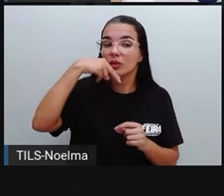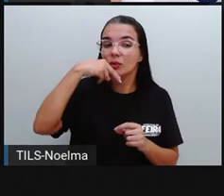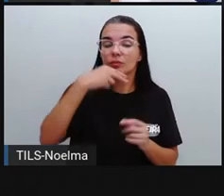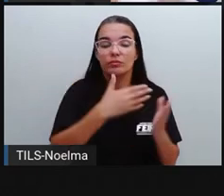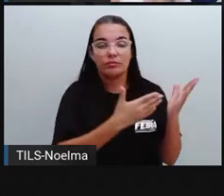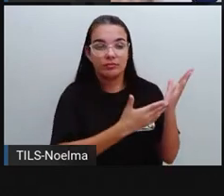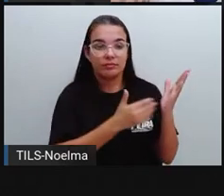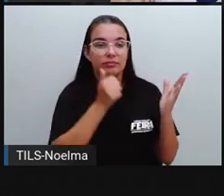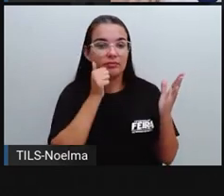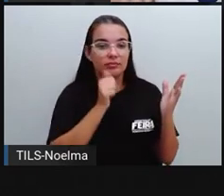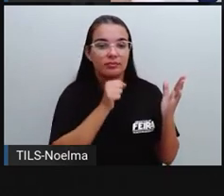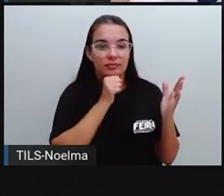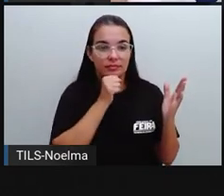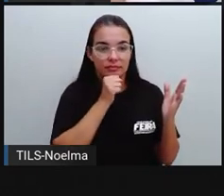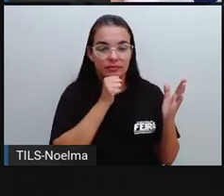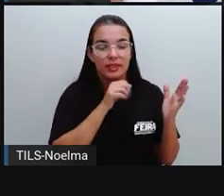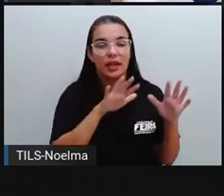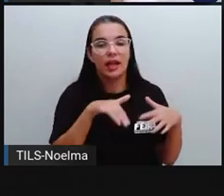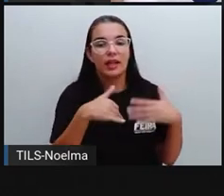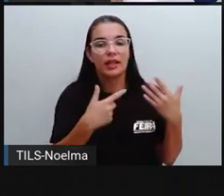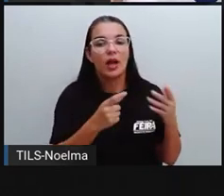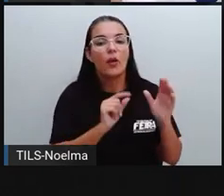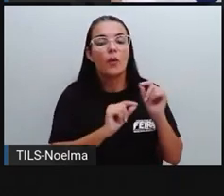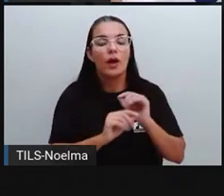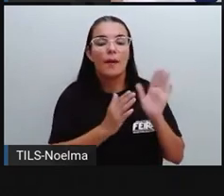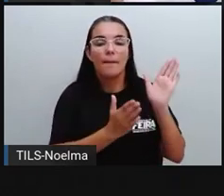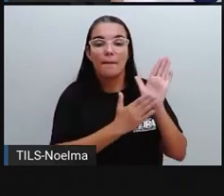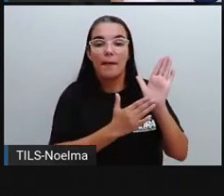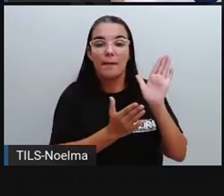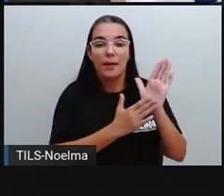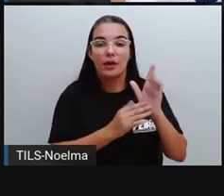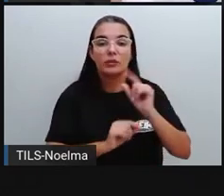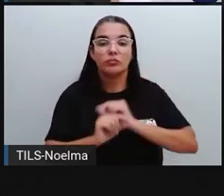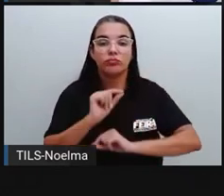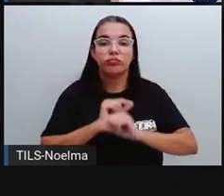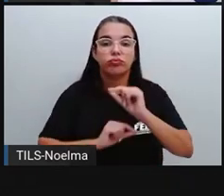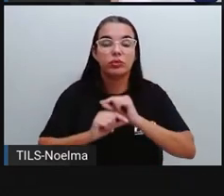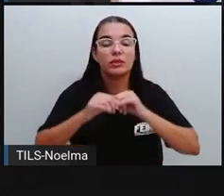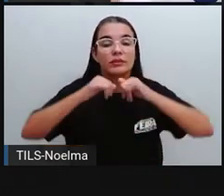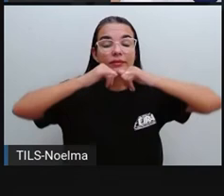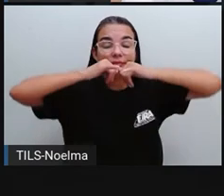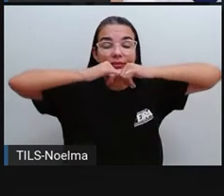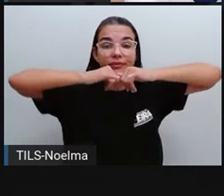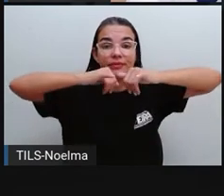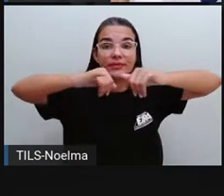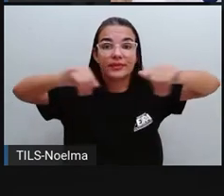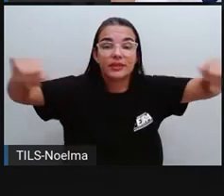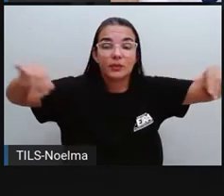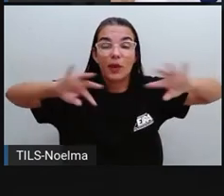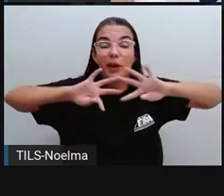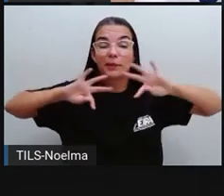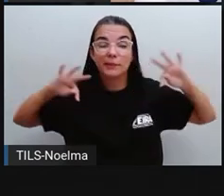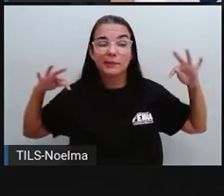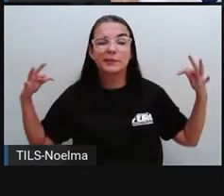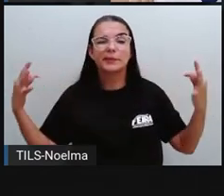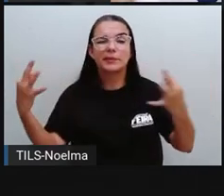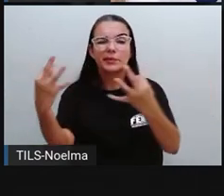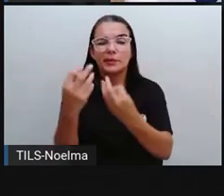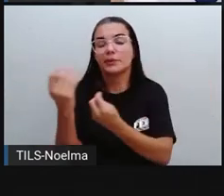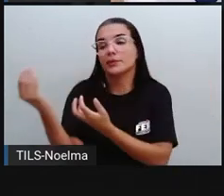neto dessa senhora. Então, essa campanha é falando também para os jovens usarem máscara. Por quê,